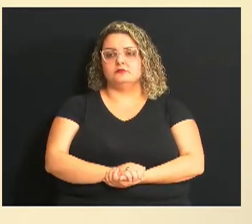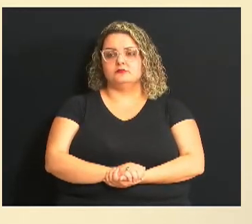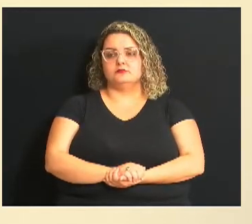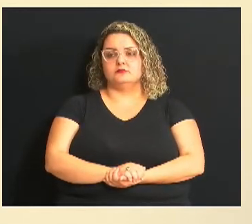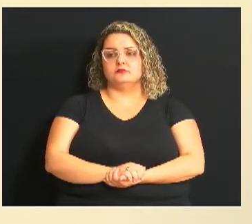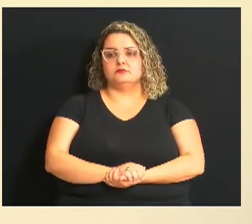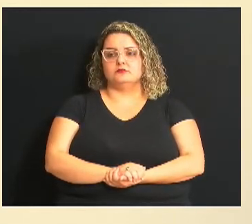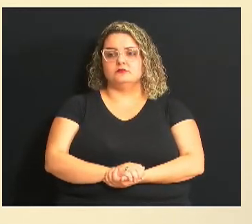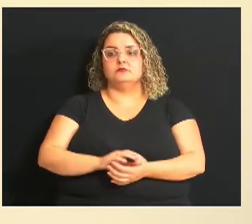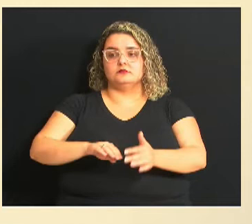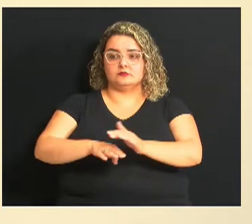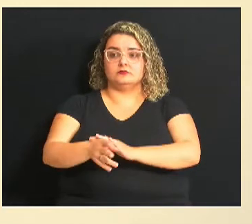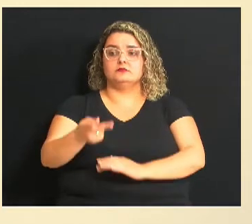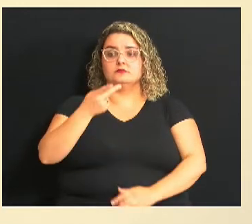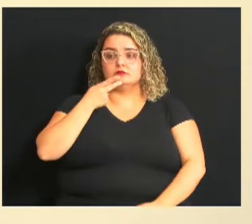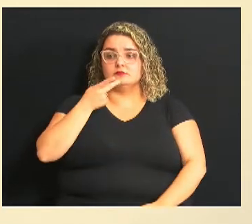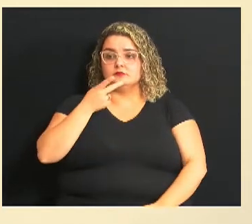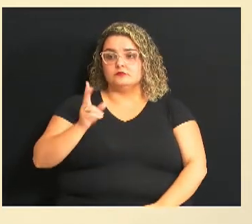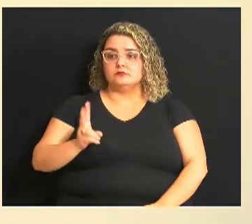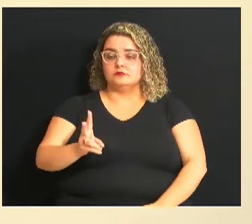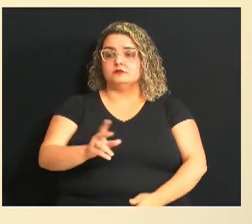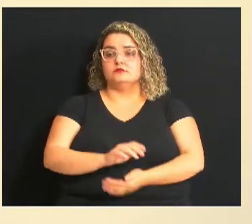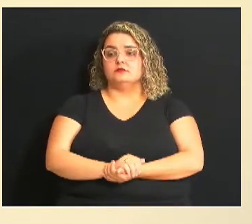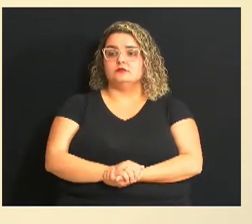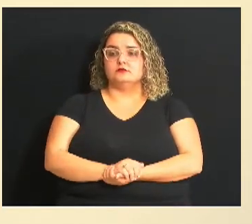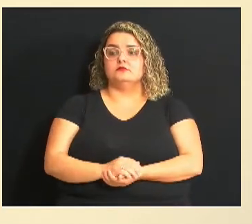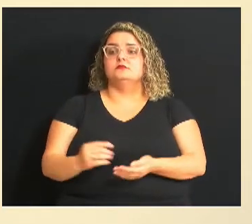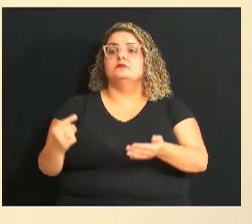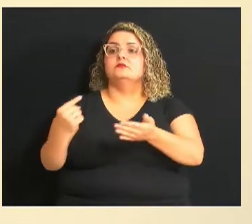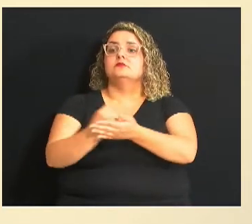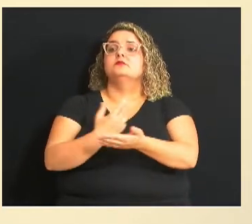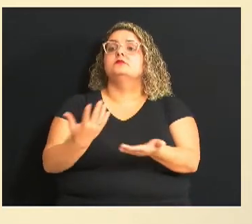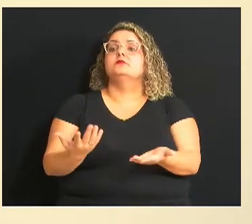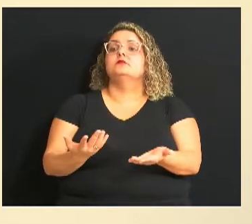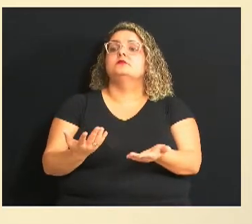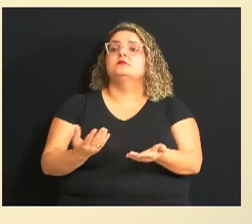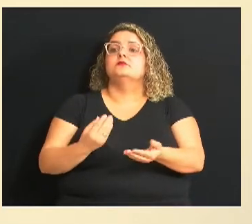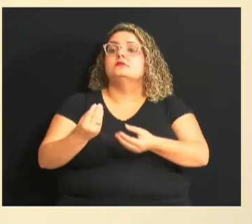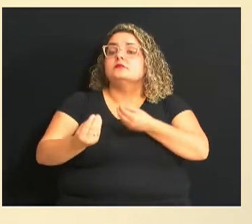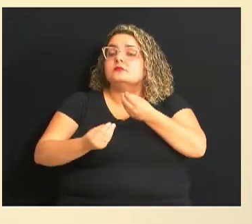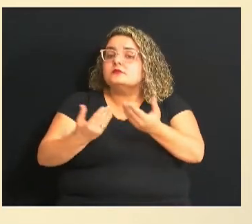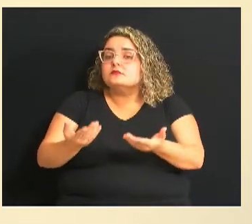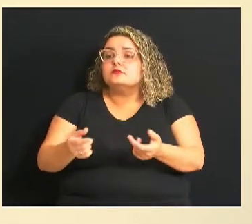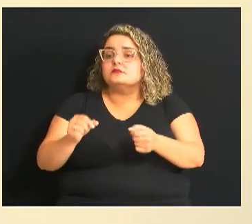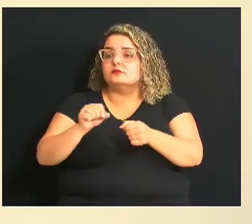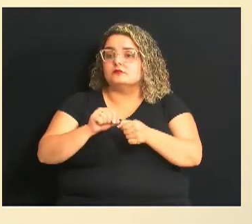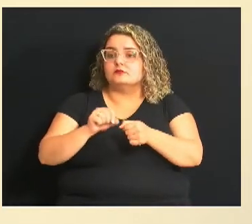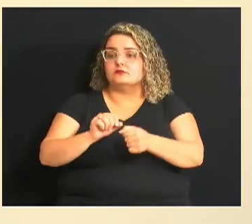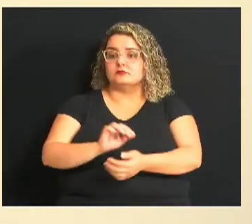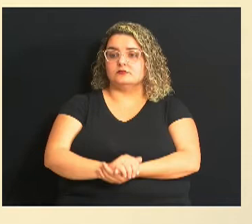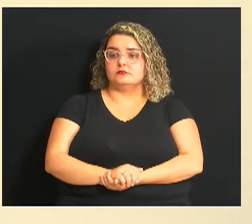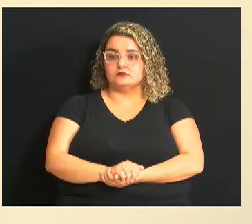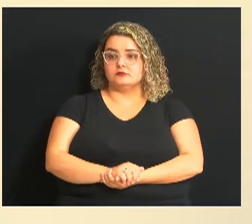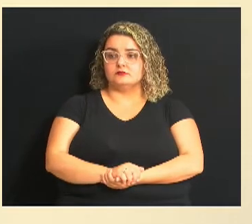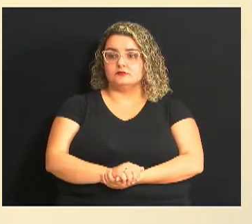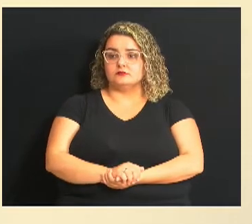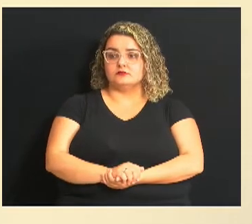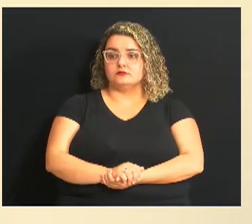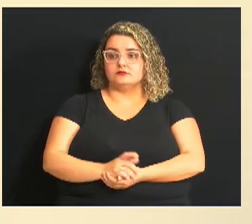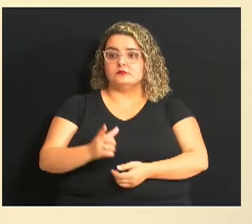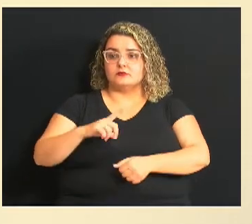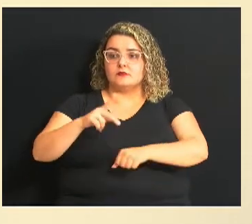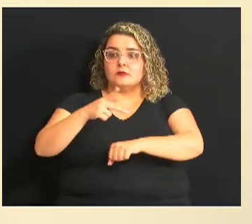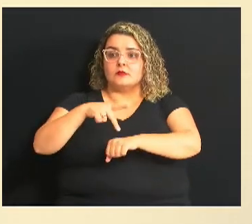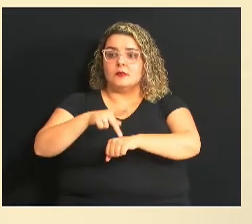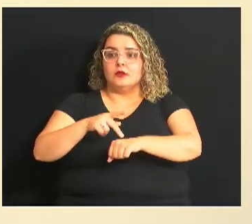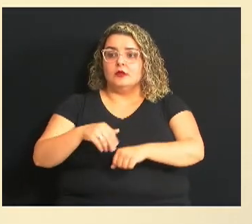costumo dizer sempre isso, né? Sempre perguntam, e a questão, como a gente faz para ter um país